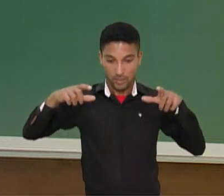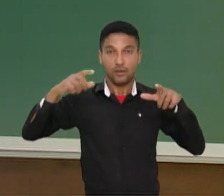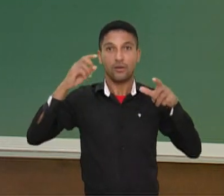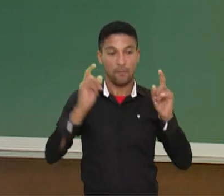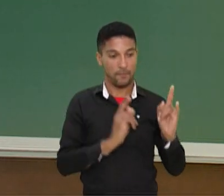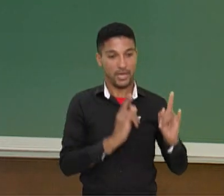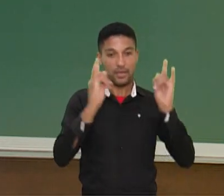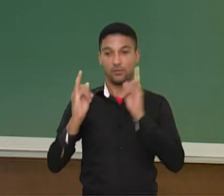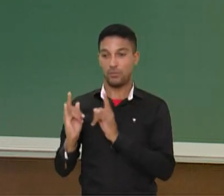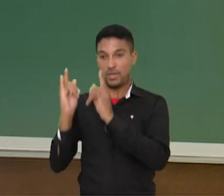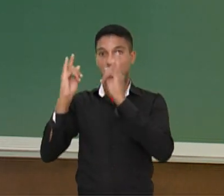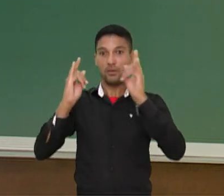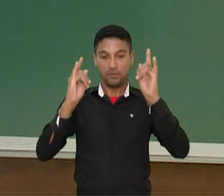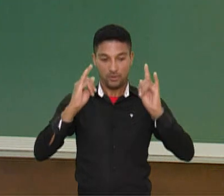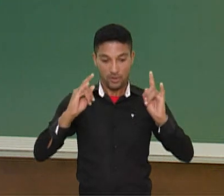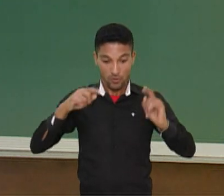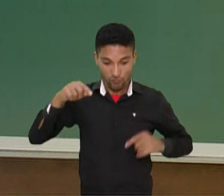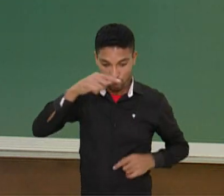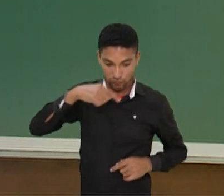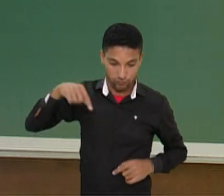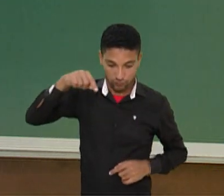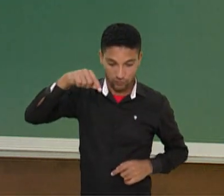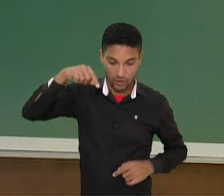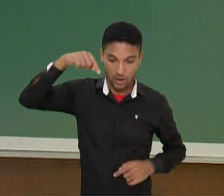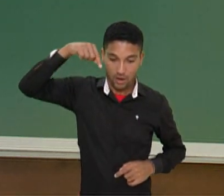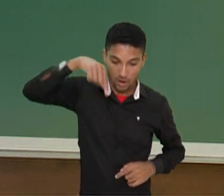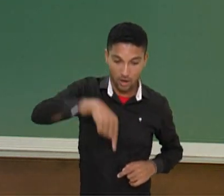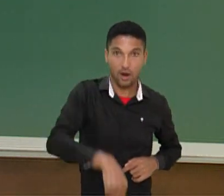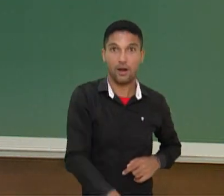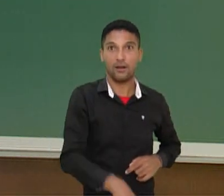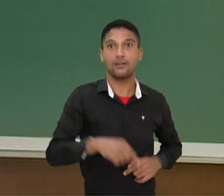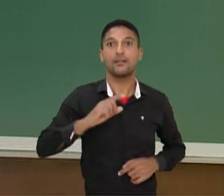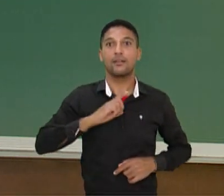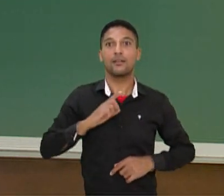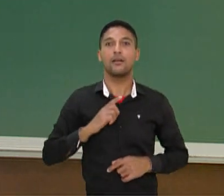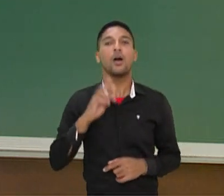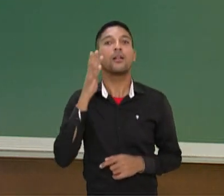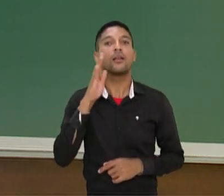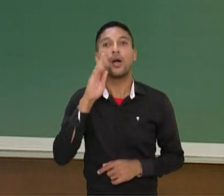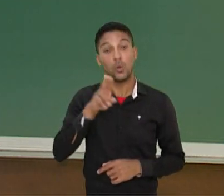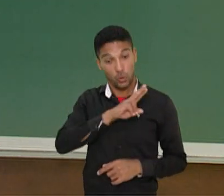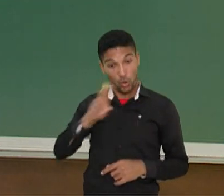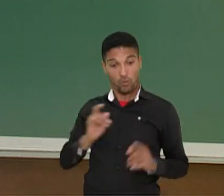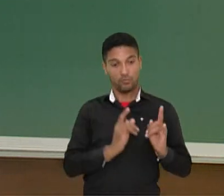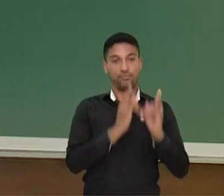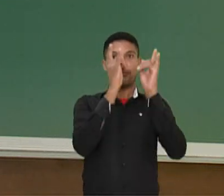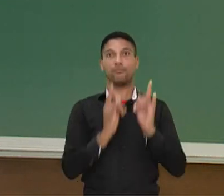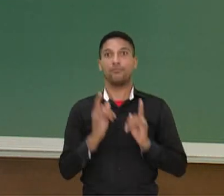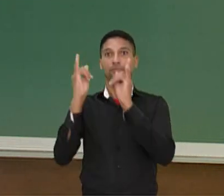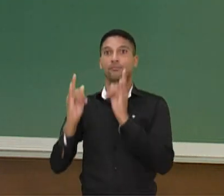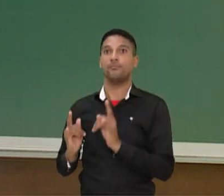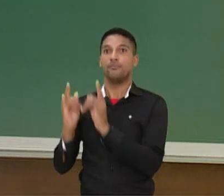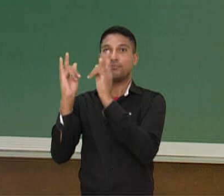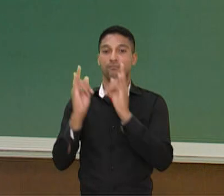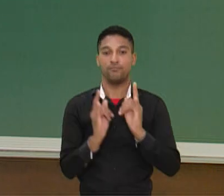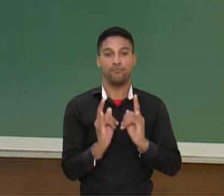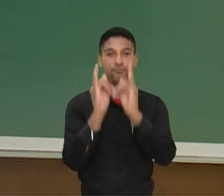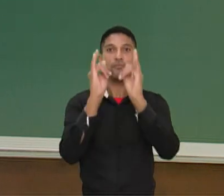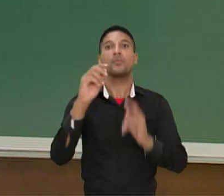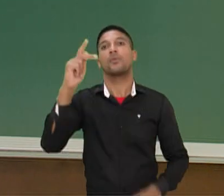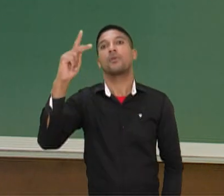cima, assim, na estrutura. E olha que legal, o nome do prédio é Pentágono, porque tem 5